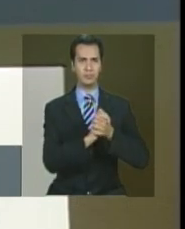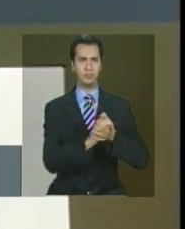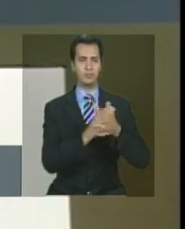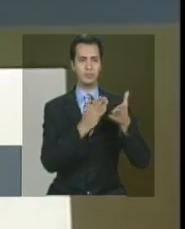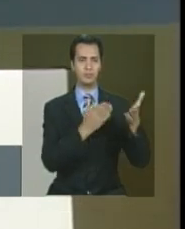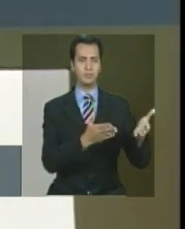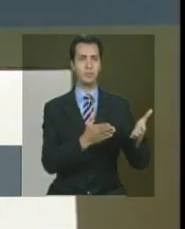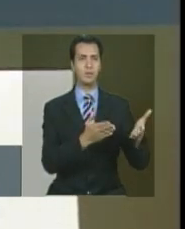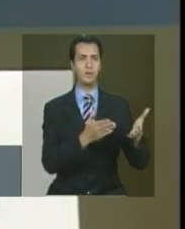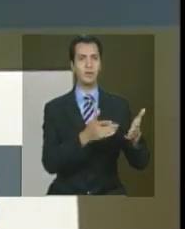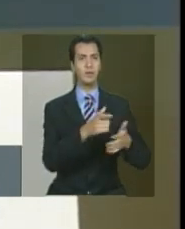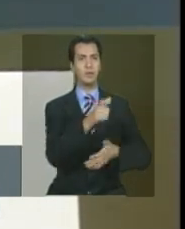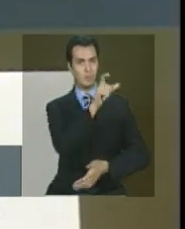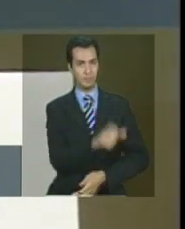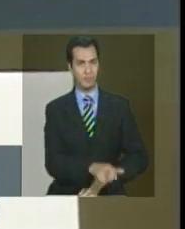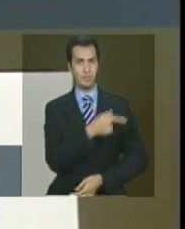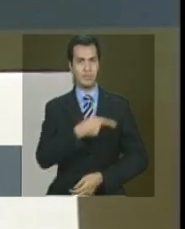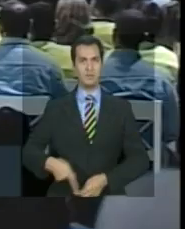O Ike é